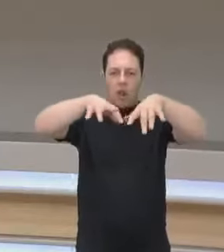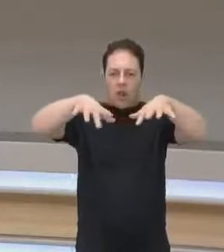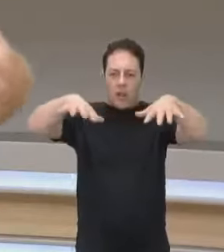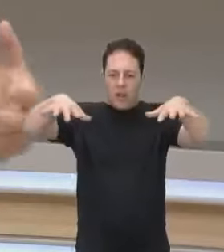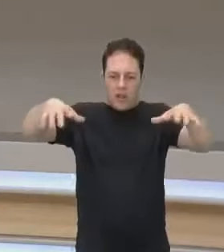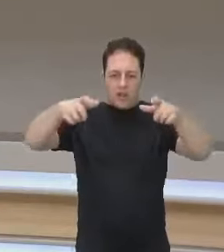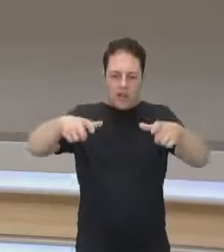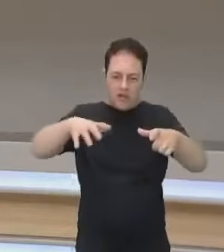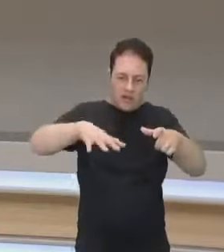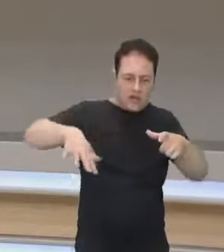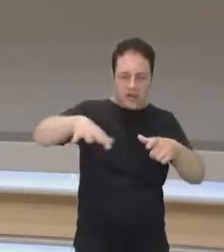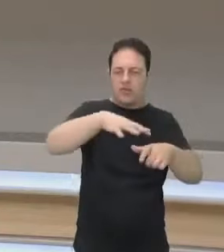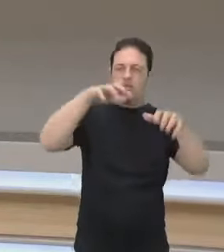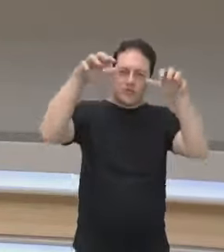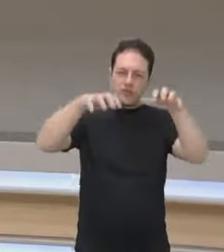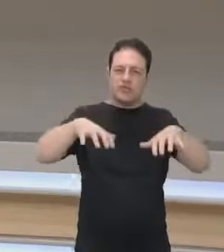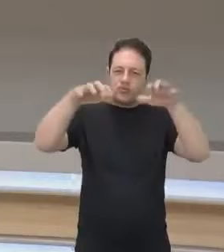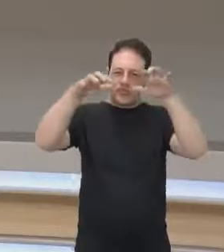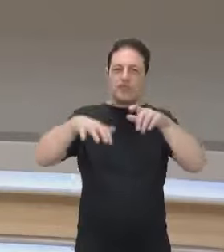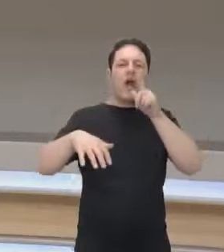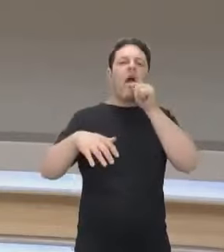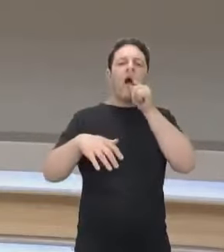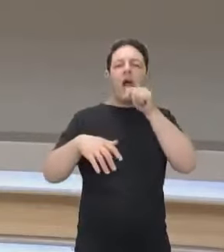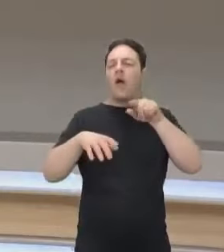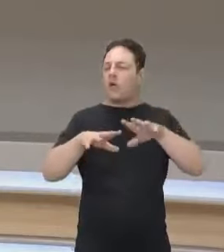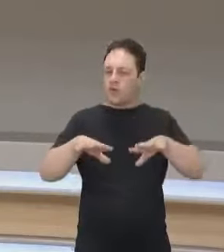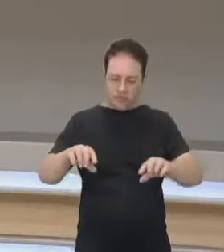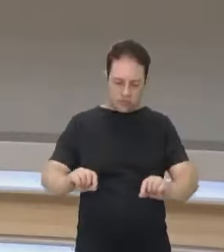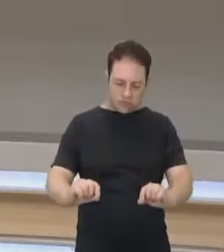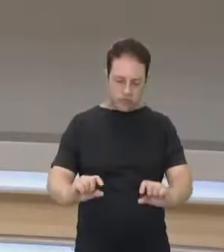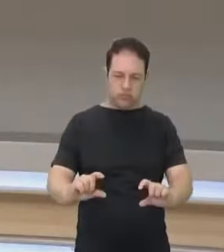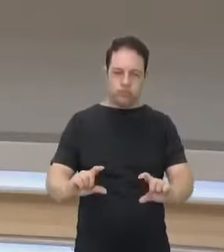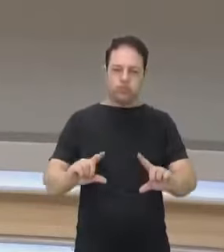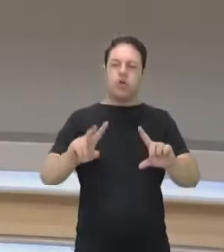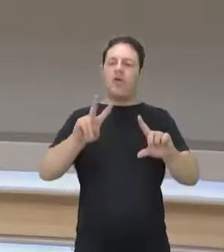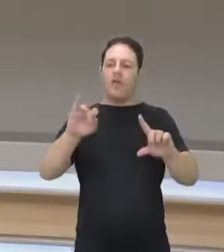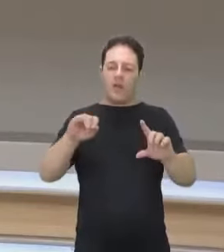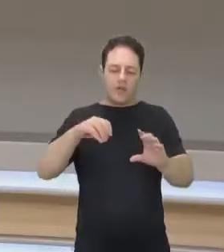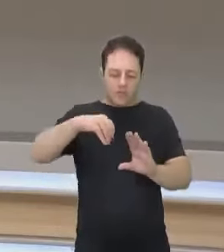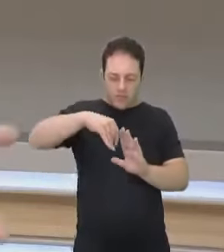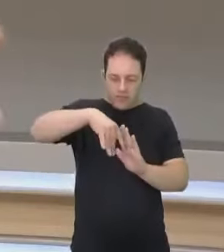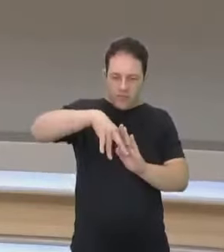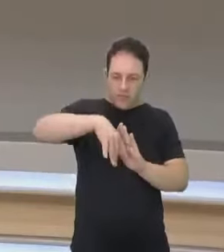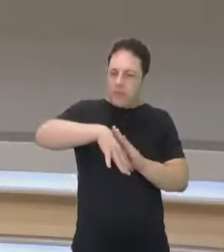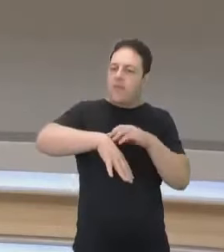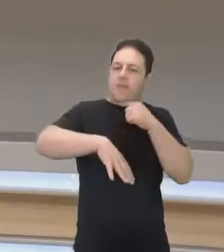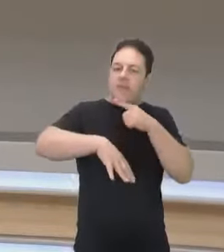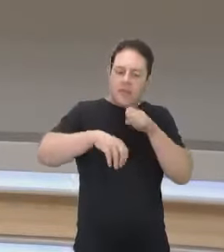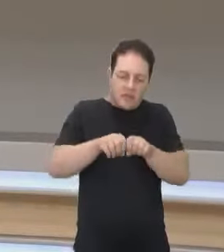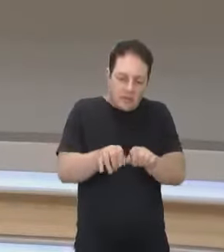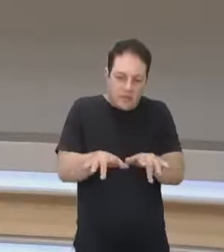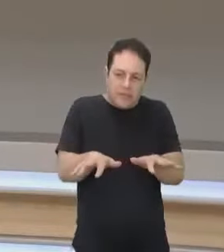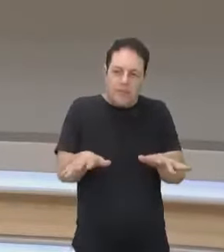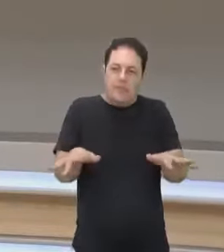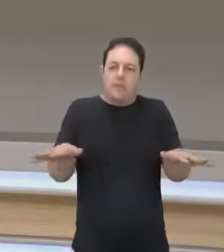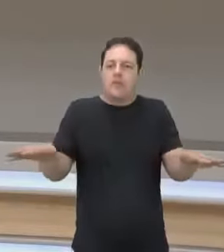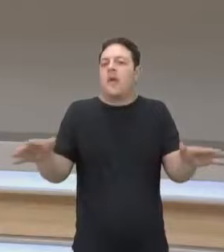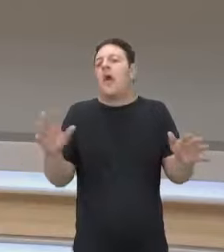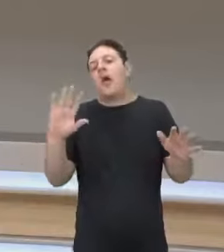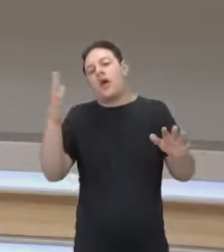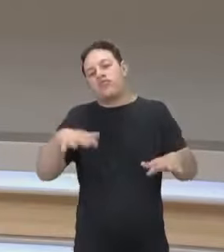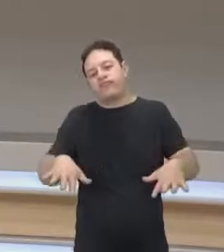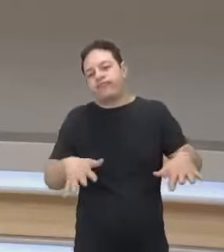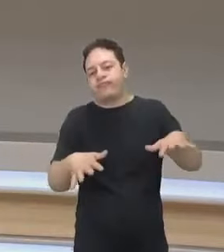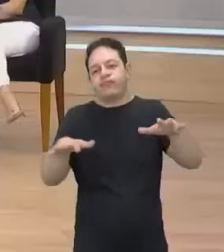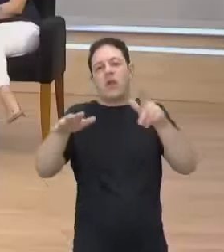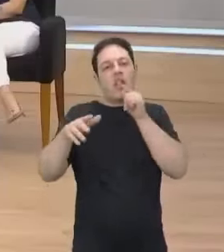território muito grande, toda essa água vai infiltrar no solo, e o que não infiltrar vai ter que ir para algum lugar e